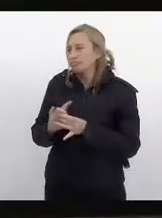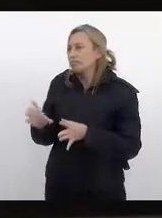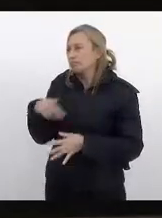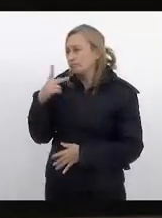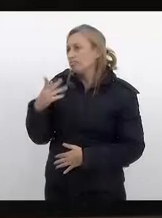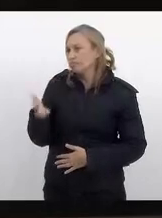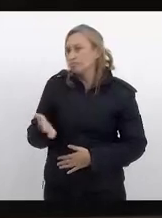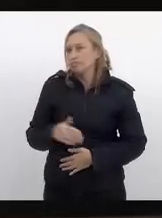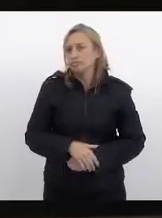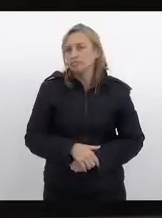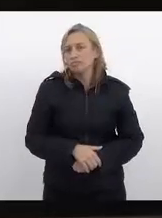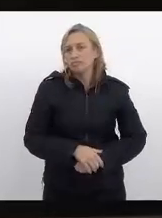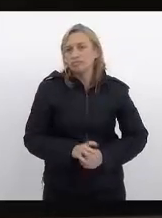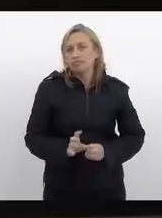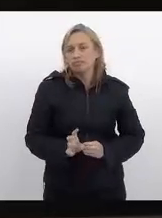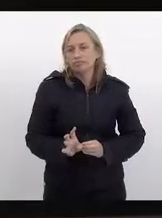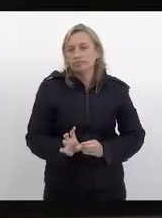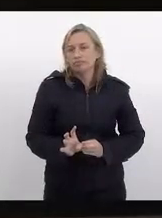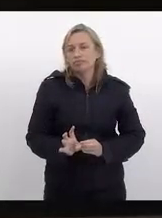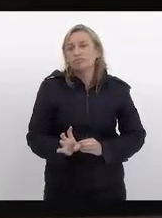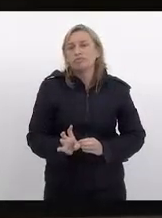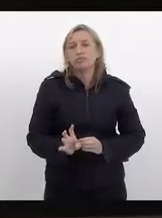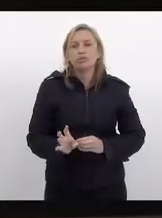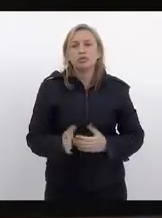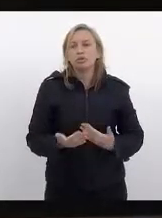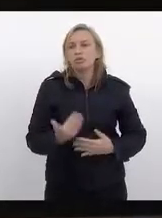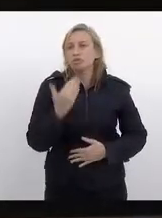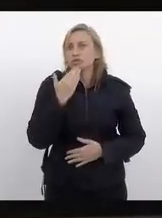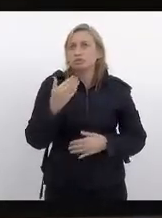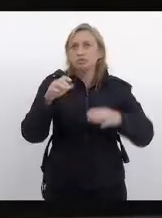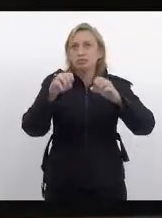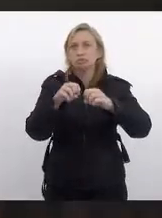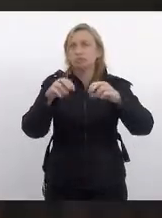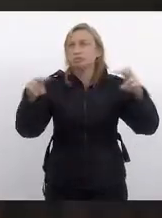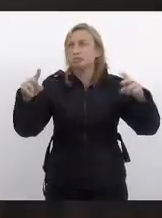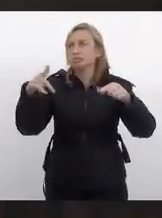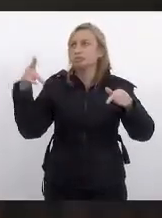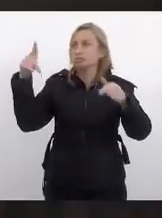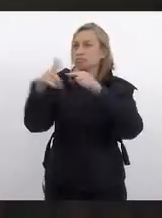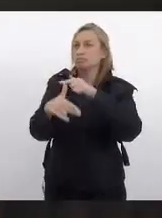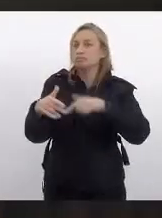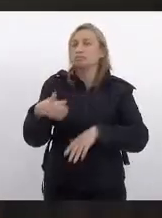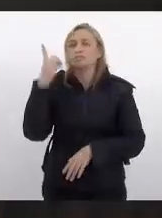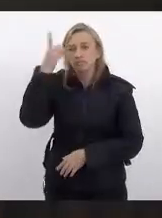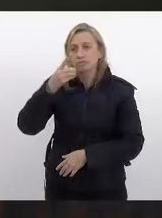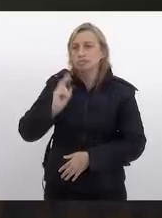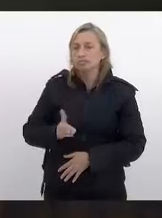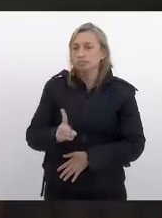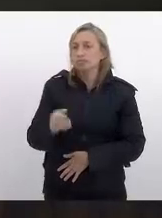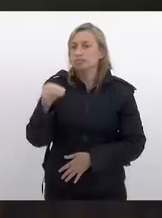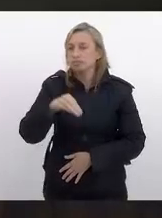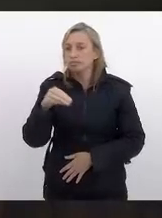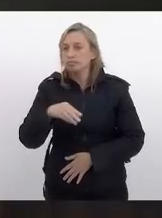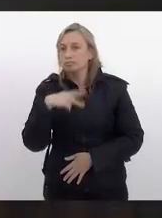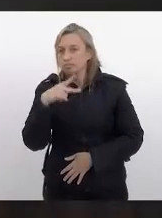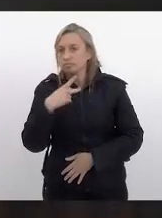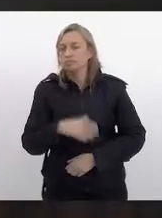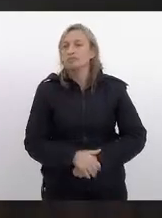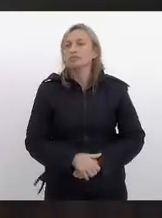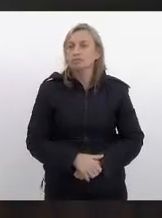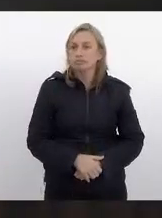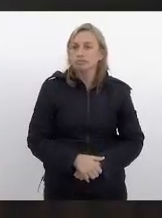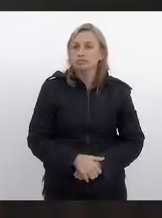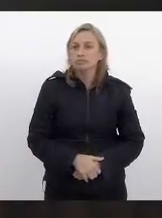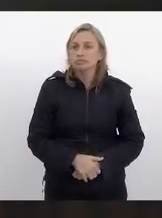quando puder garante a minha fala tem tirinha a galeria que não interrompesse porque a deputada ainda tem alguns minutos